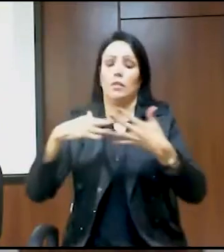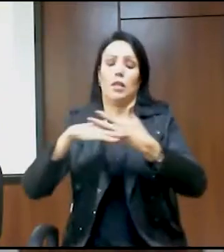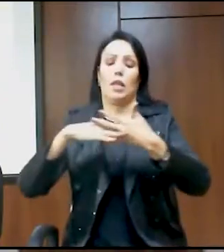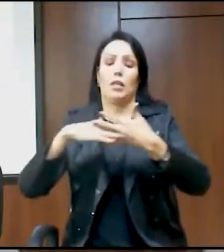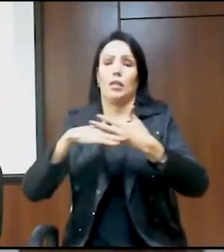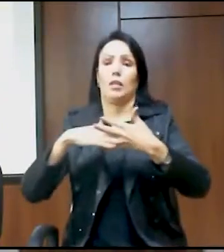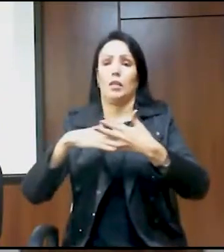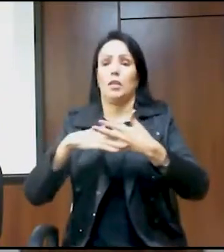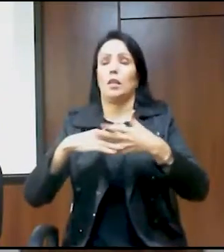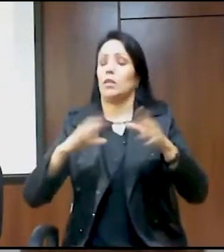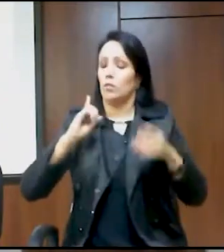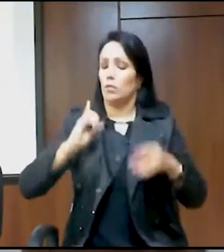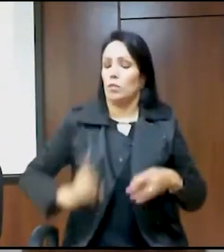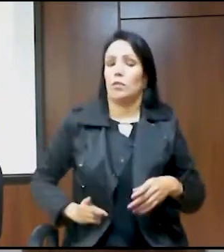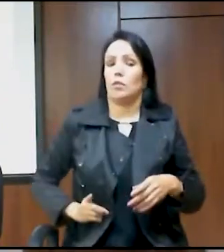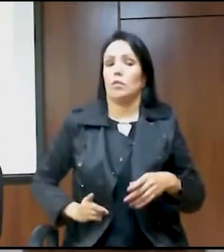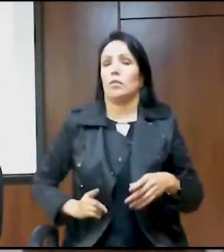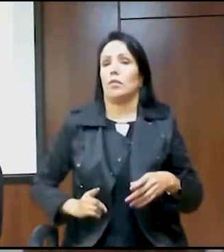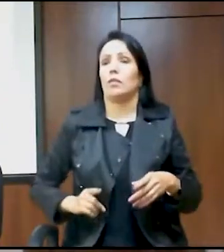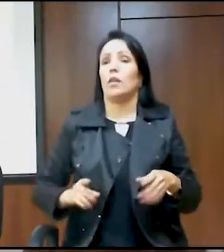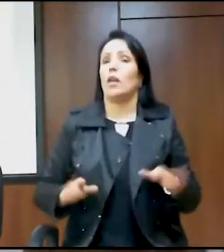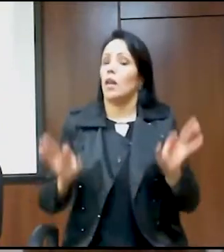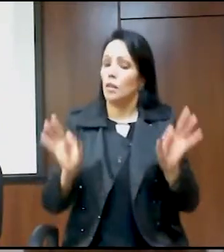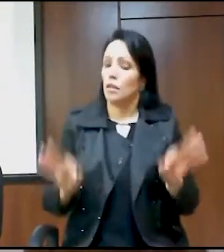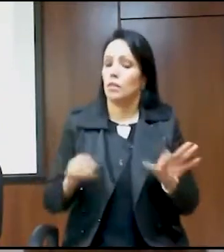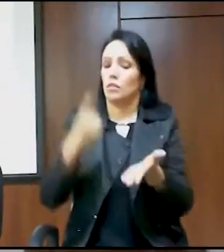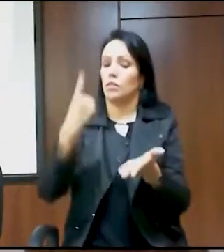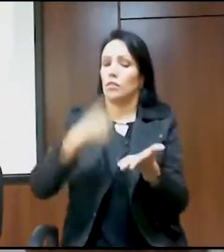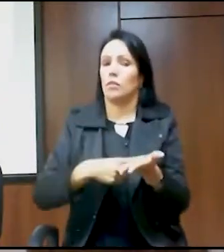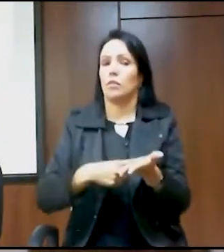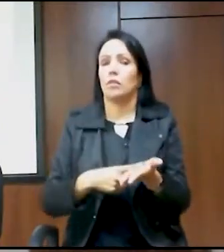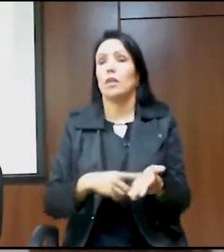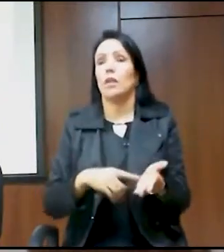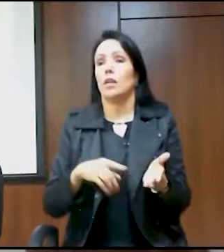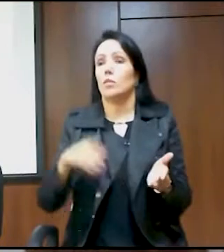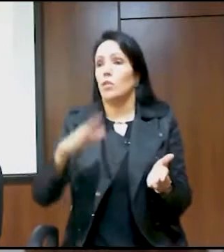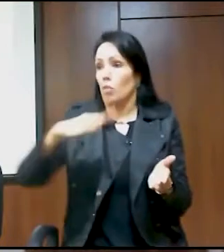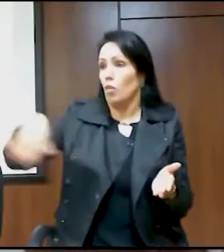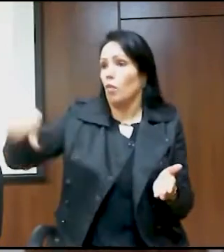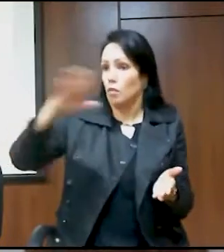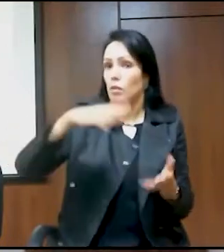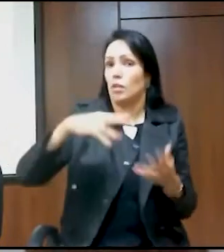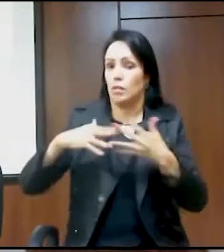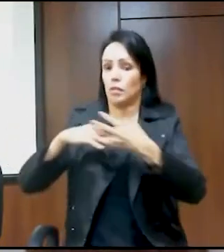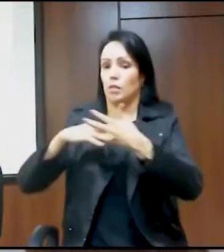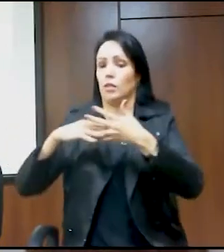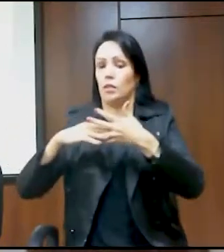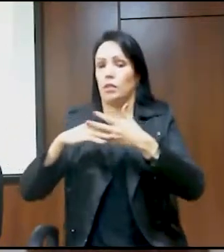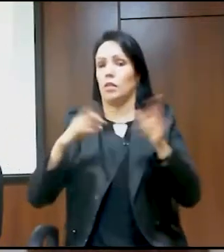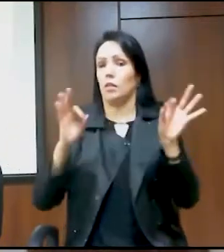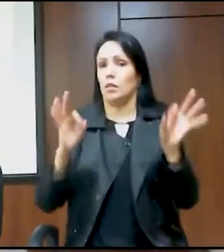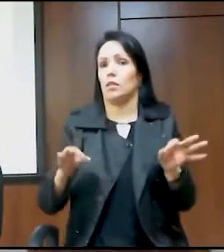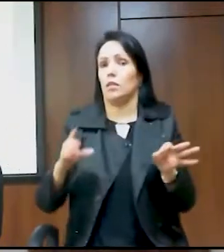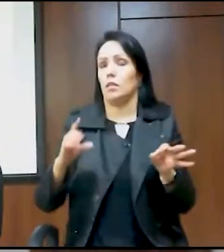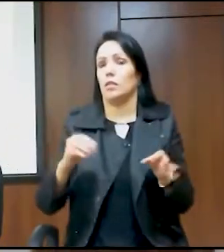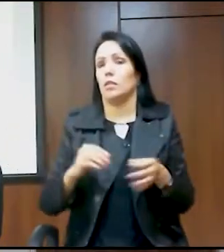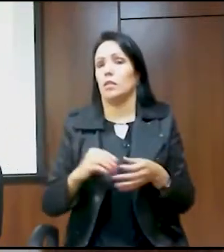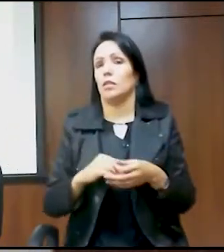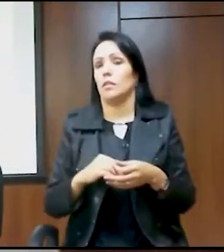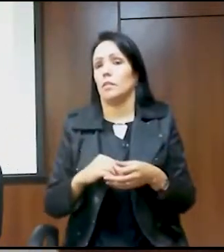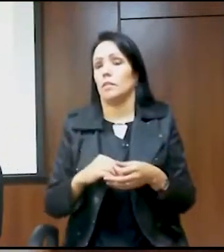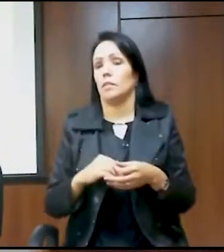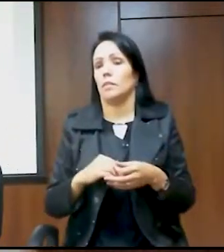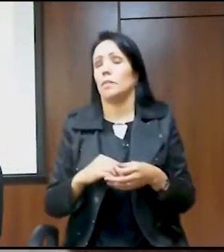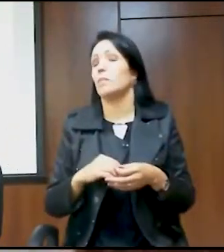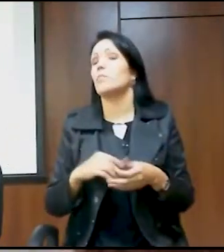direito. E é isso que a gente está afirmando, né? Que somos cidadãos de direitos, a população é cidadã. Então, a